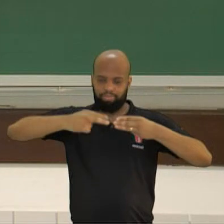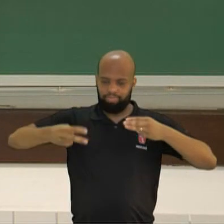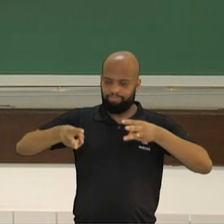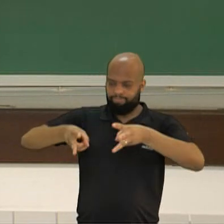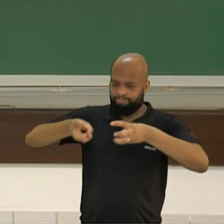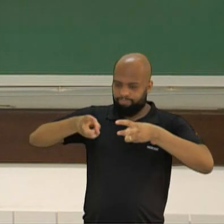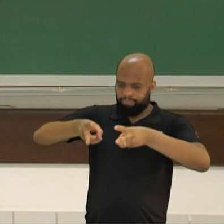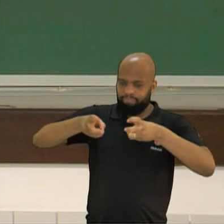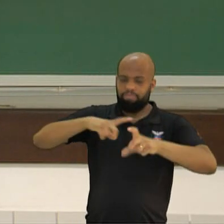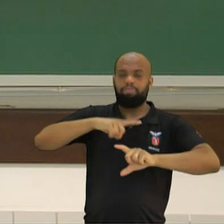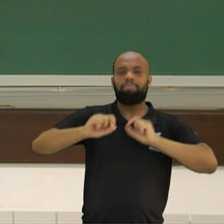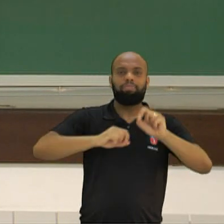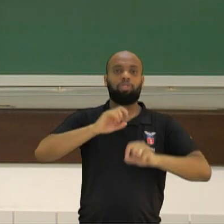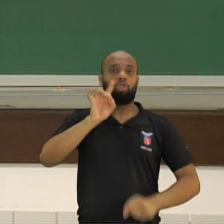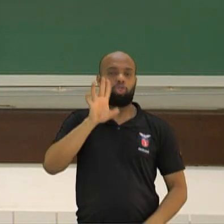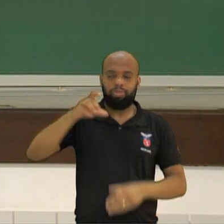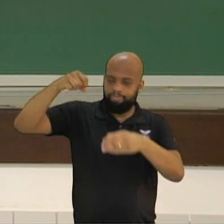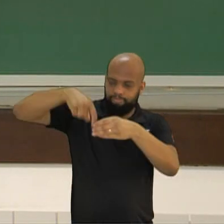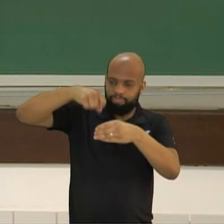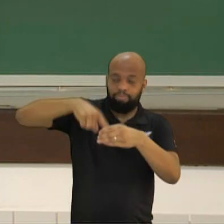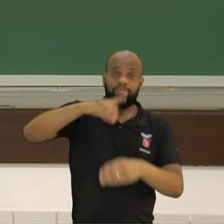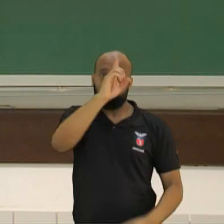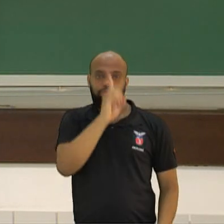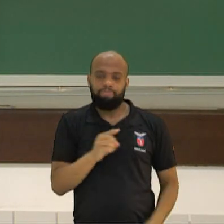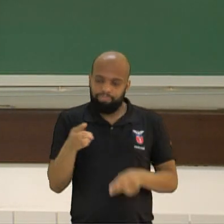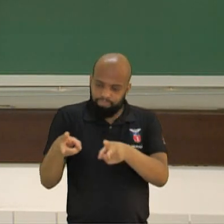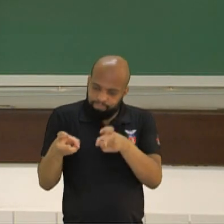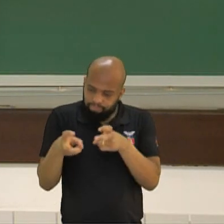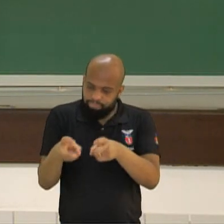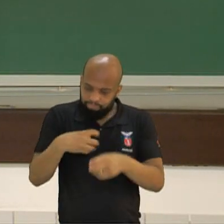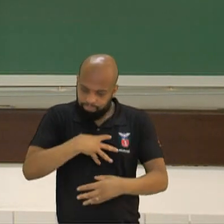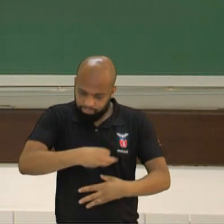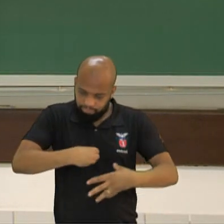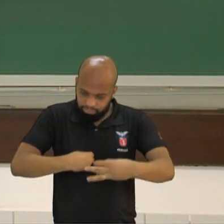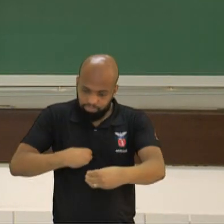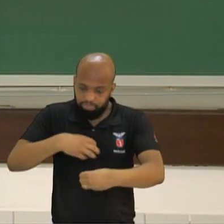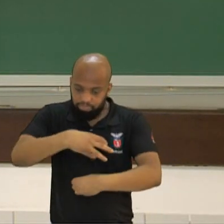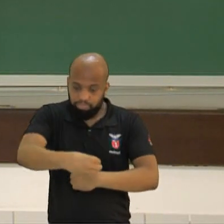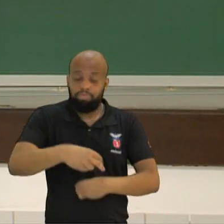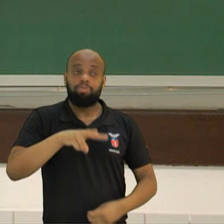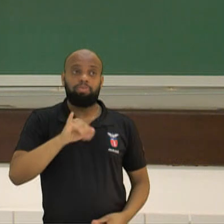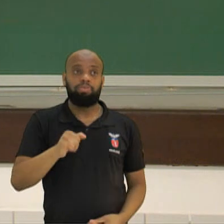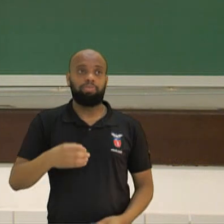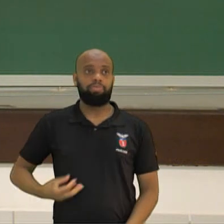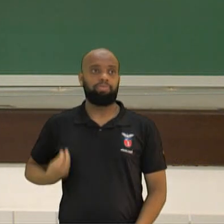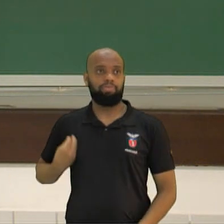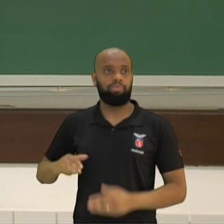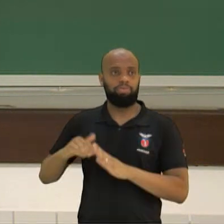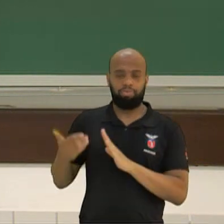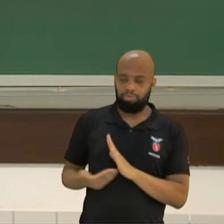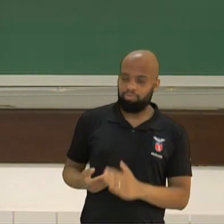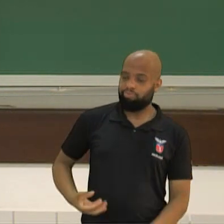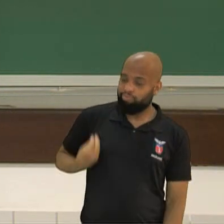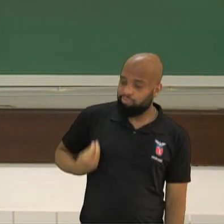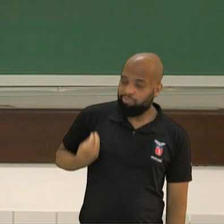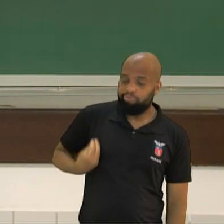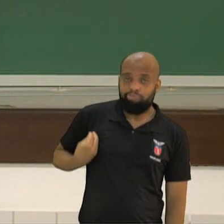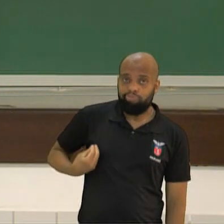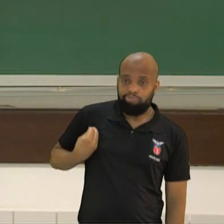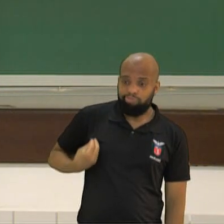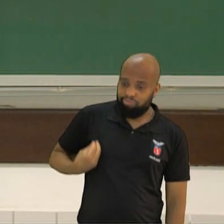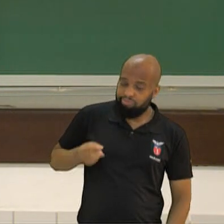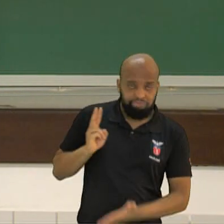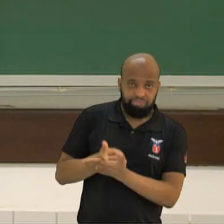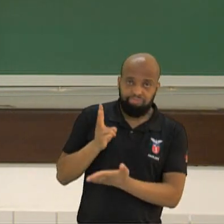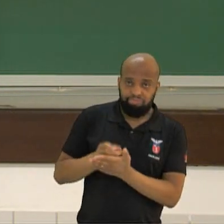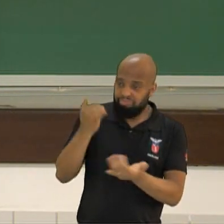que produzia semente amarela, observando a reprodução, ele ia passar a vida inteira observando aquilo ali e não ia sair do